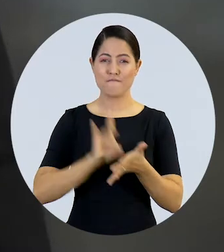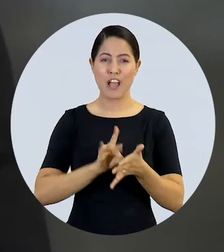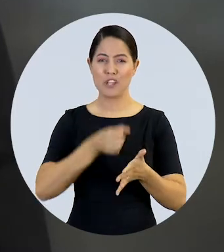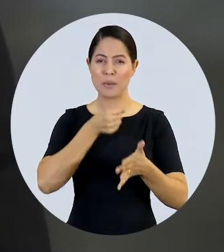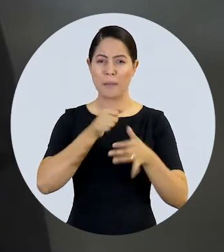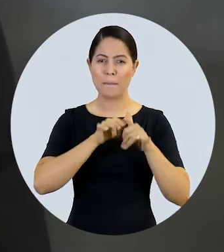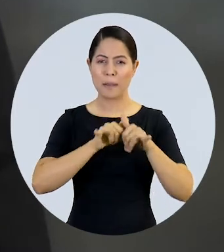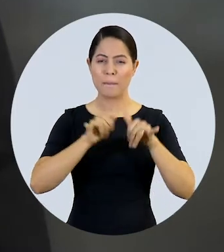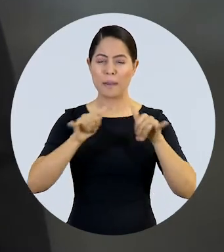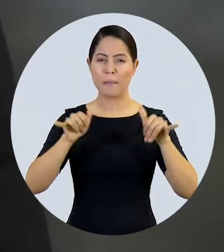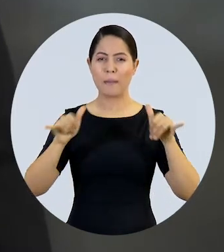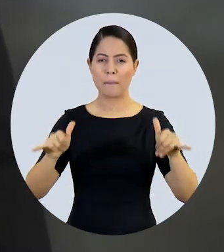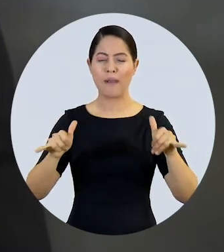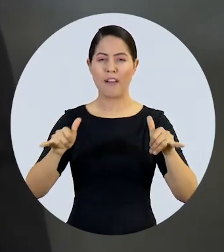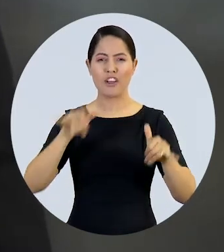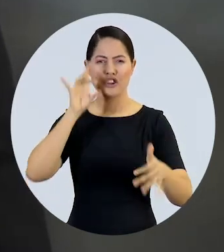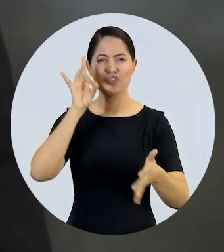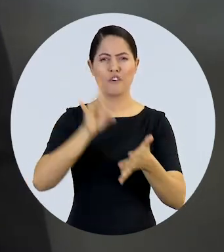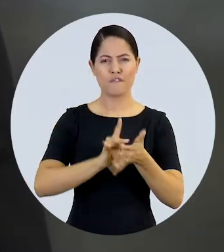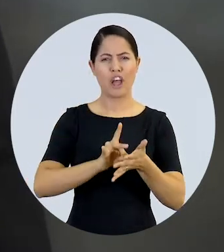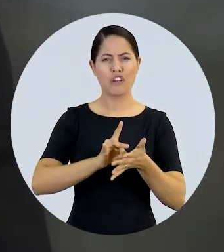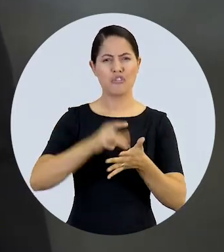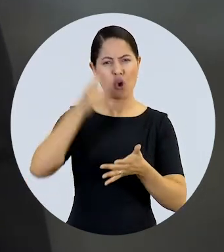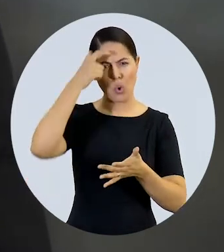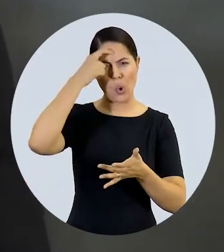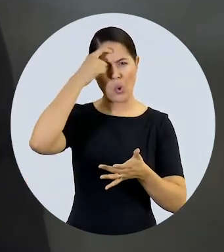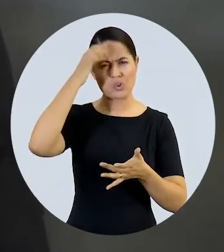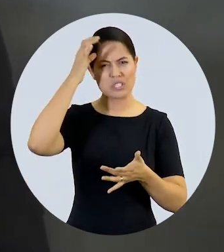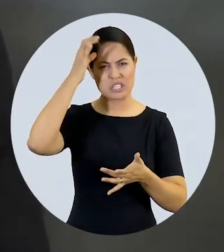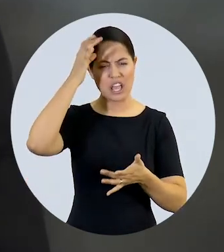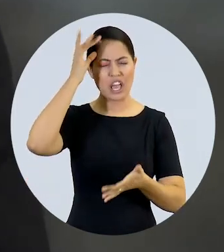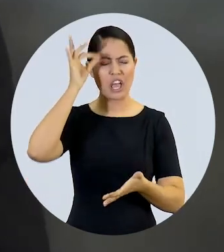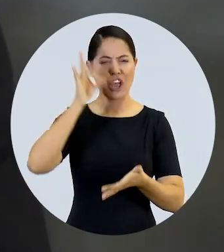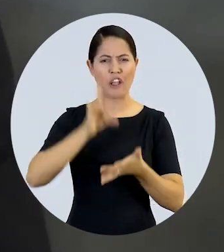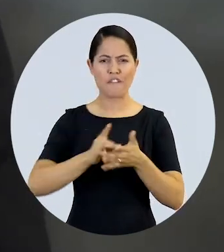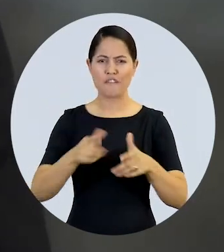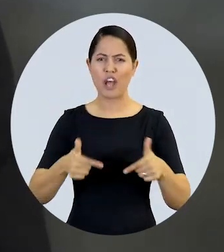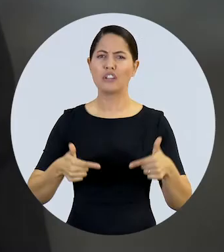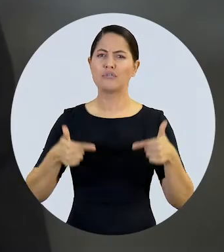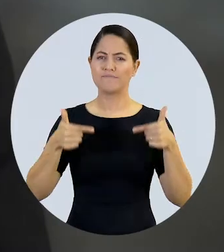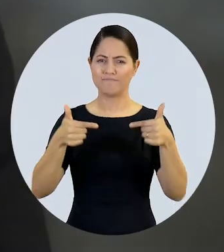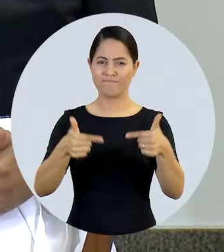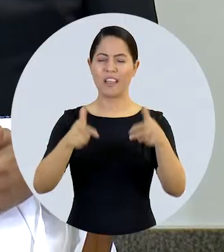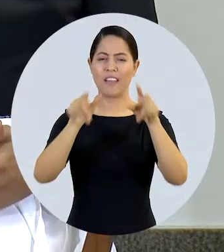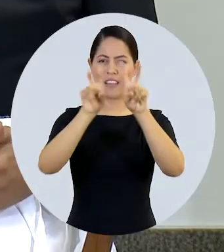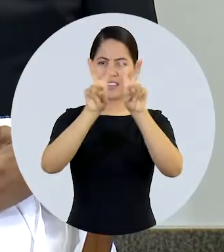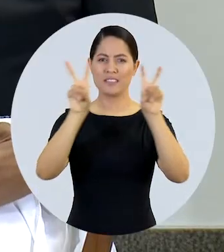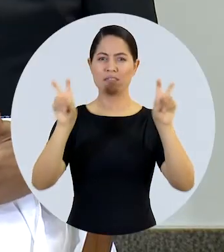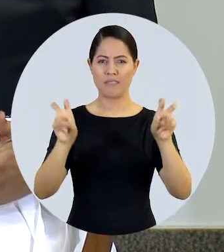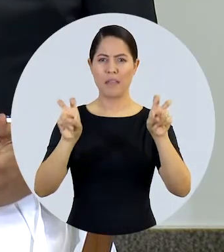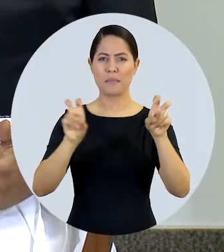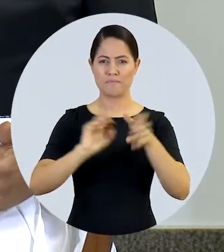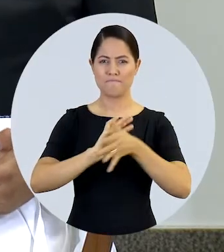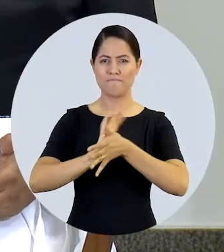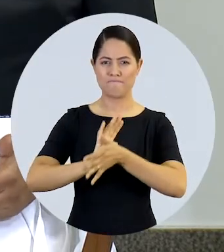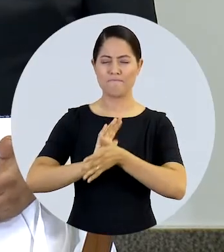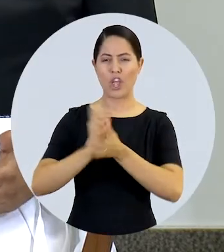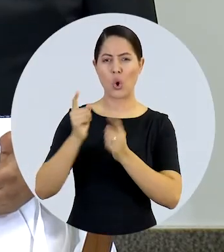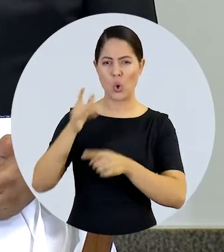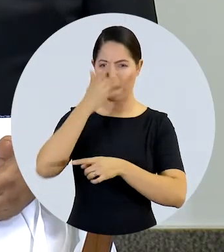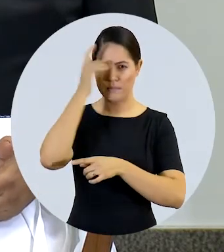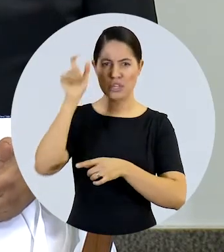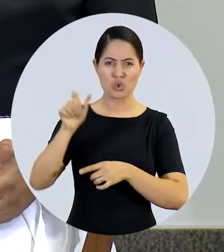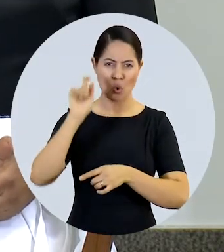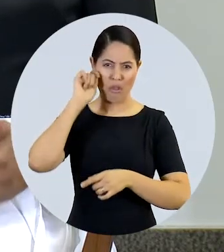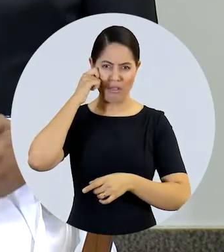vi a mídia, de uma forma consciente, tocar na questão